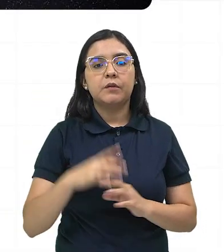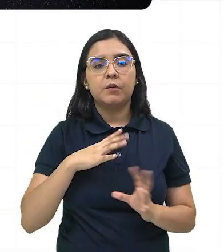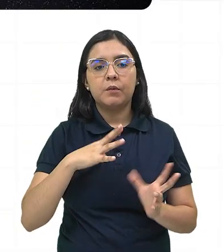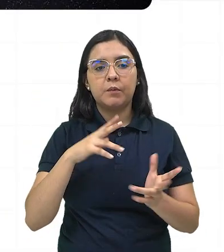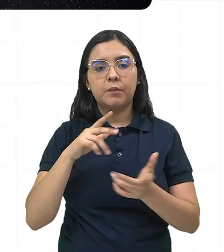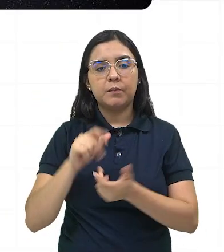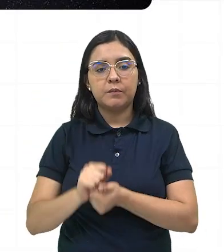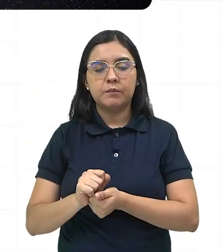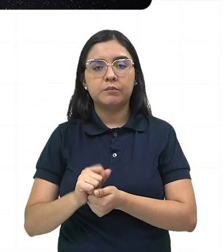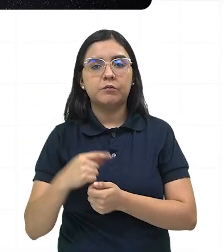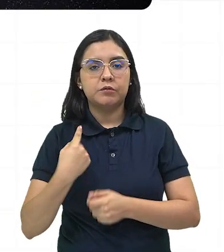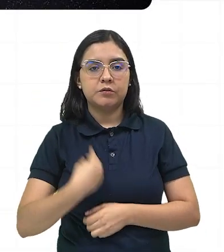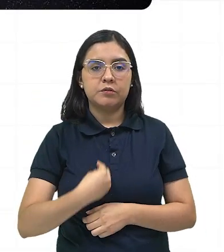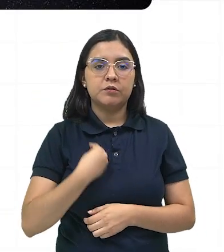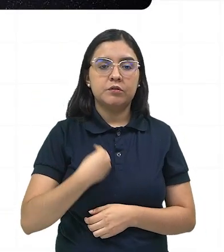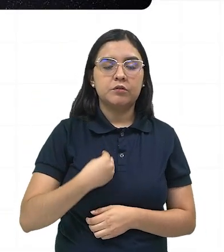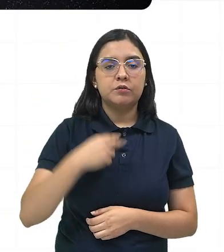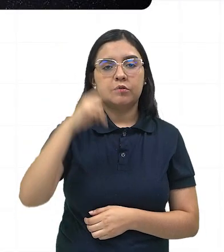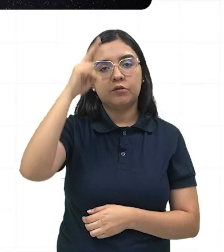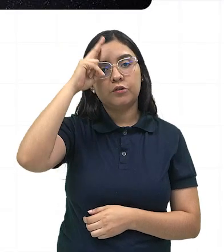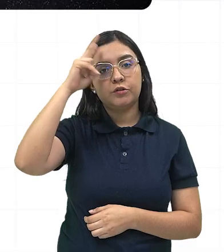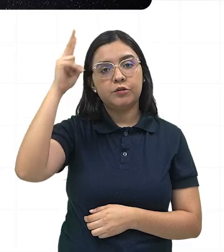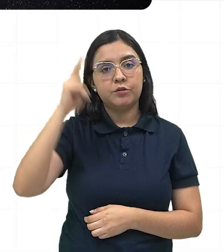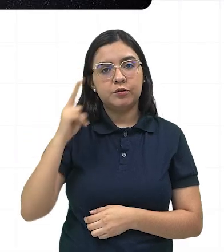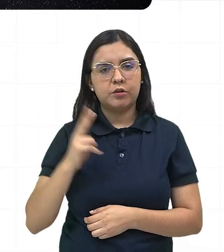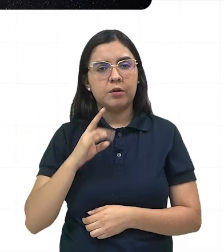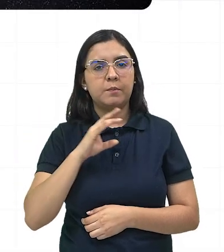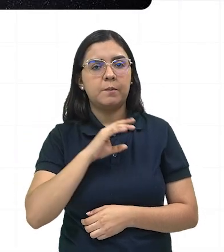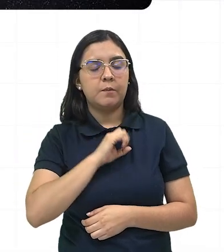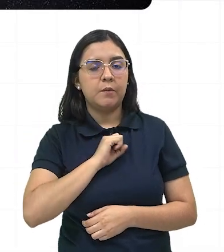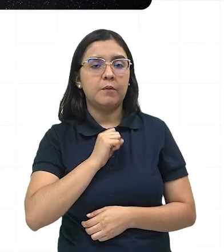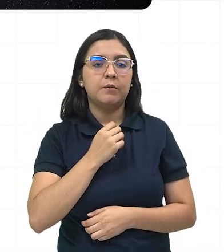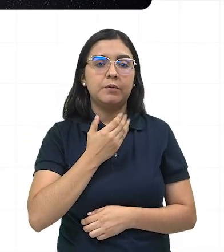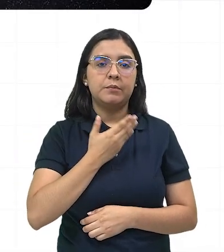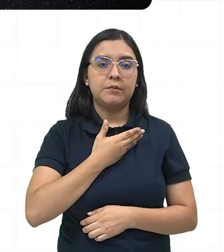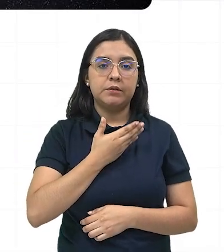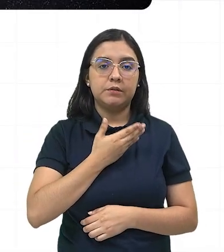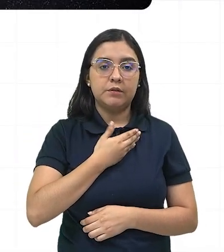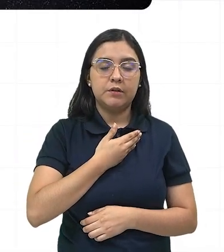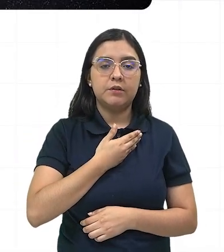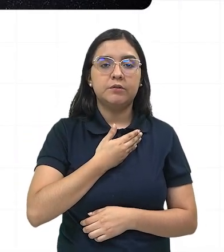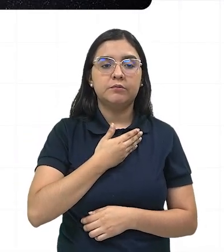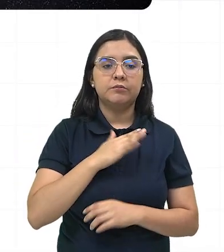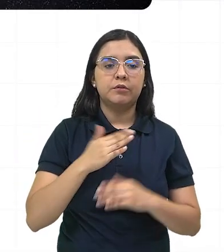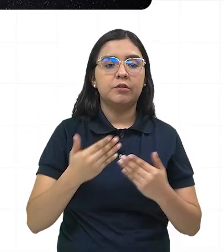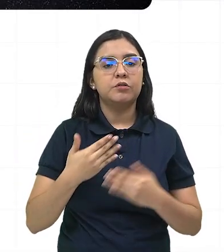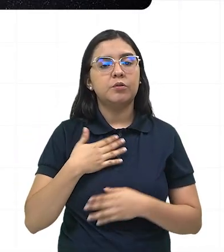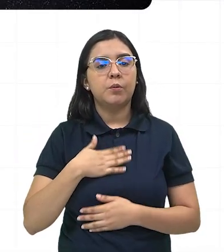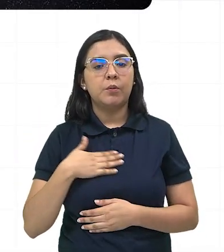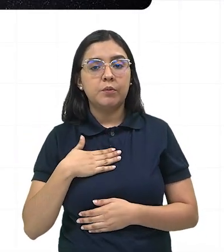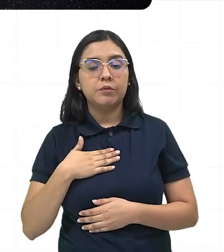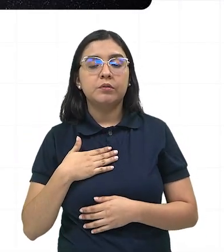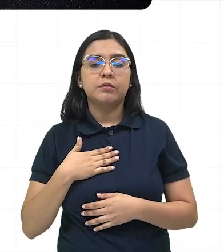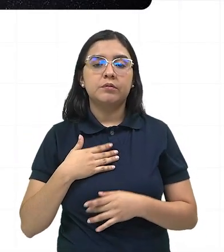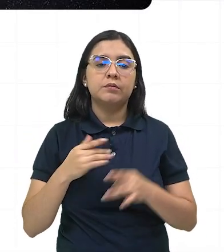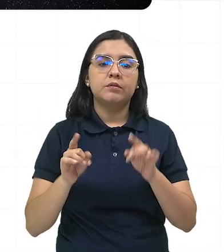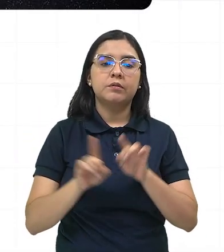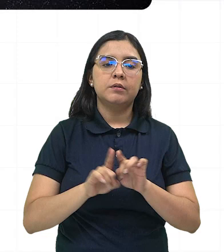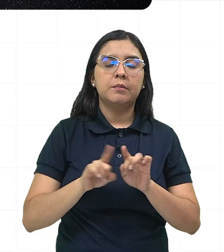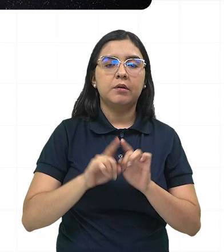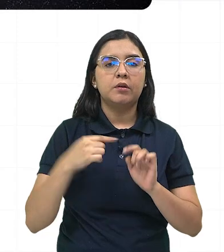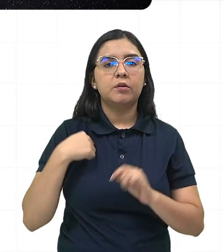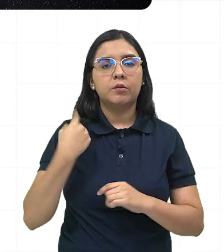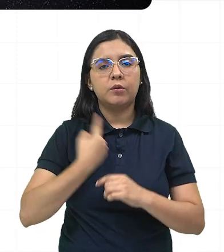mundo pode ser a nossa existência, a nossa história, nossos amores e amizades, os nossos gostos, ou ainda aquilo que se passa em